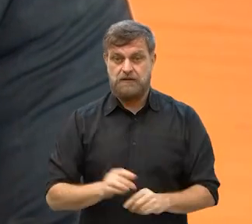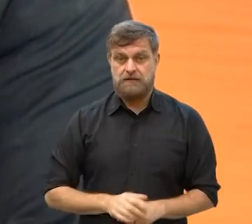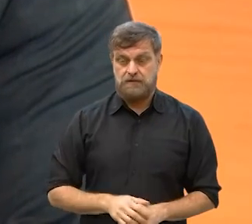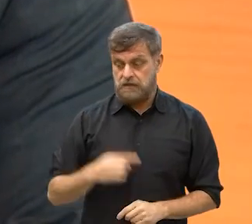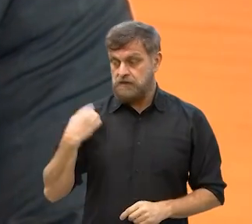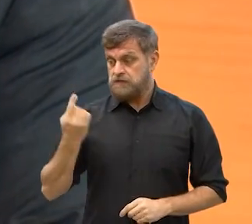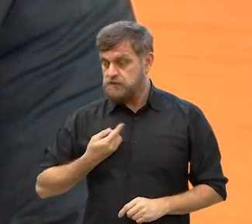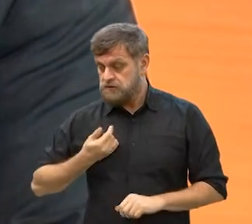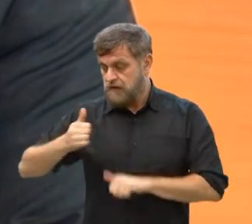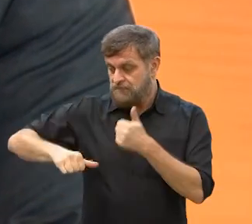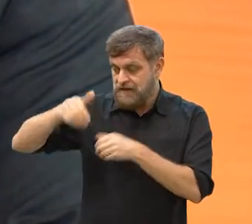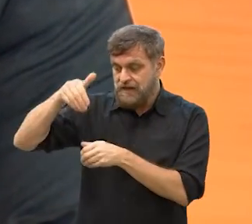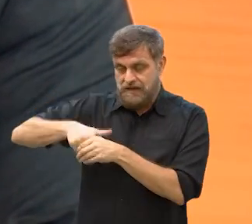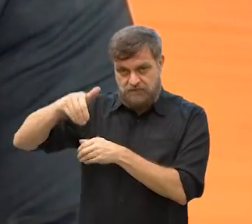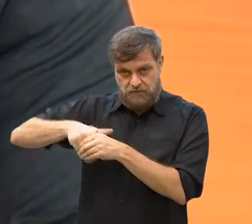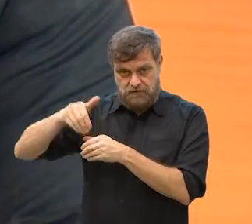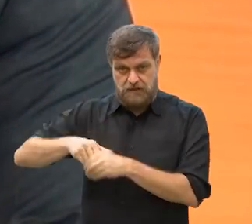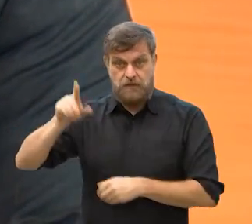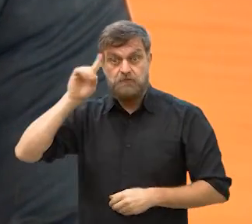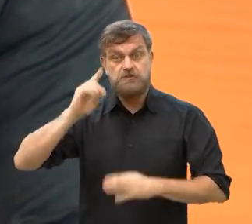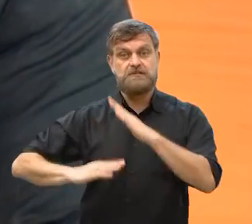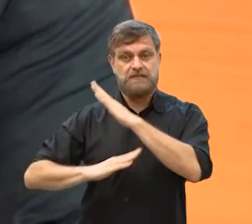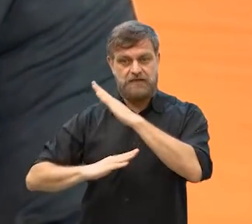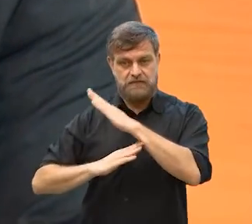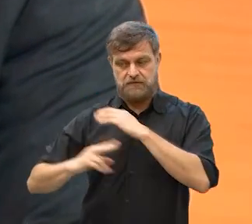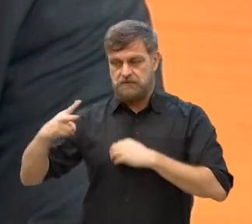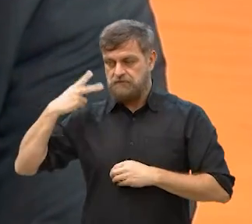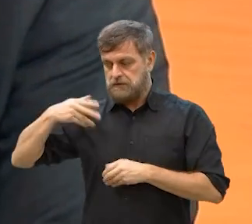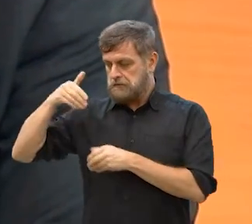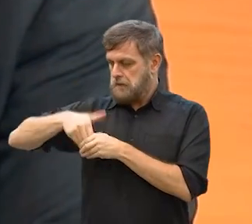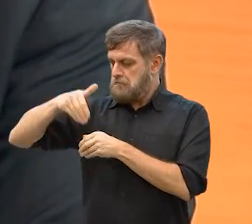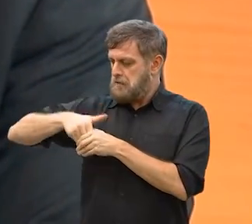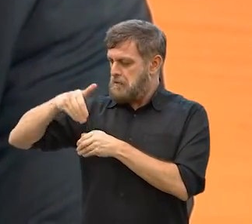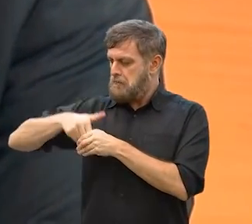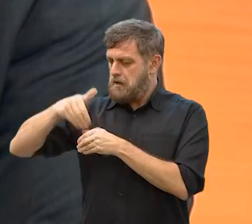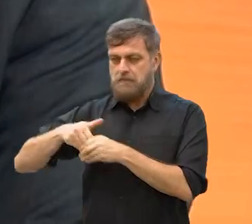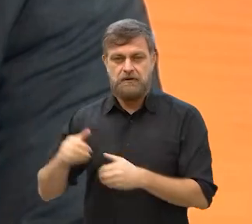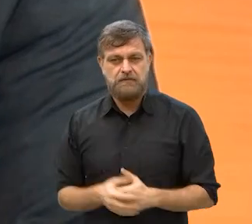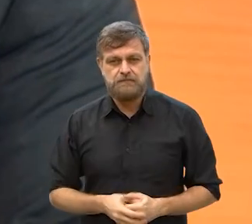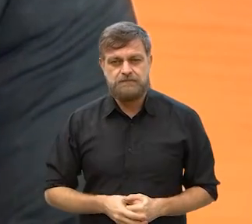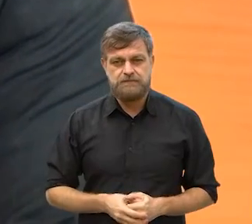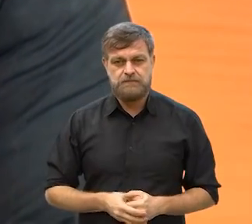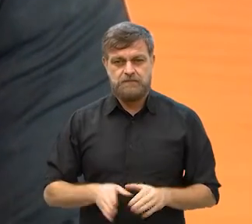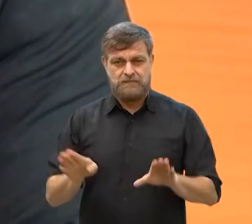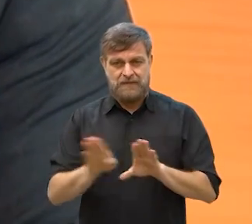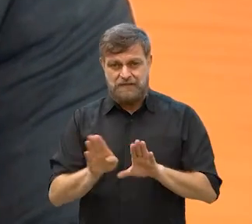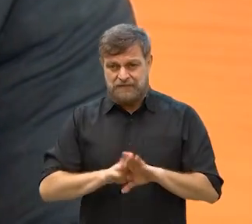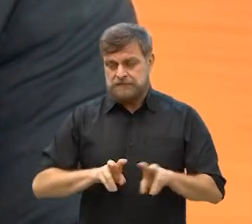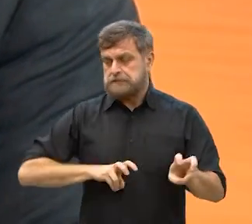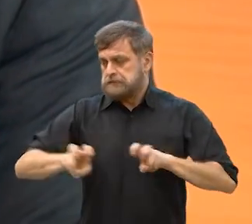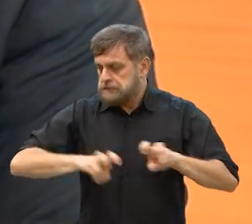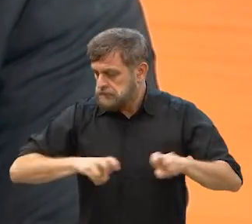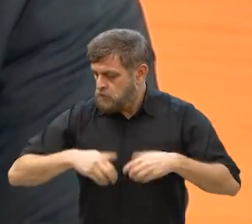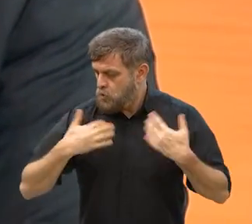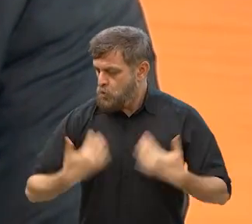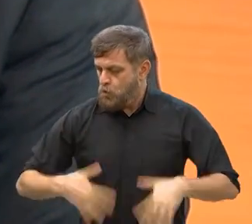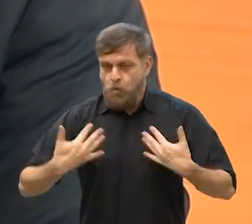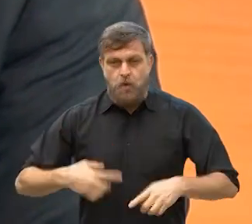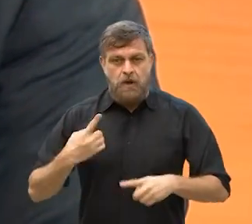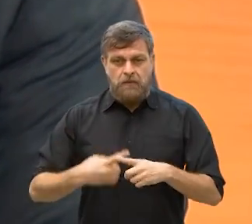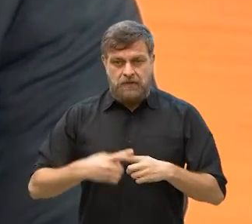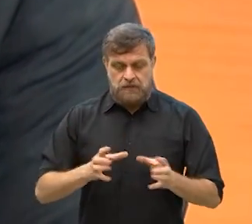serem votados no plenário. E está corrido, sim, porque